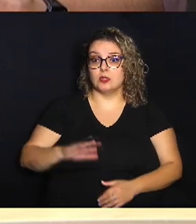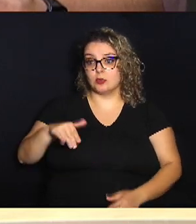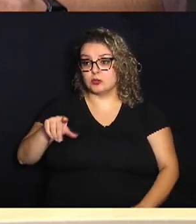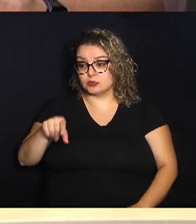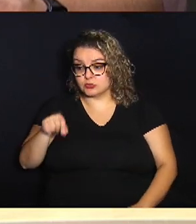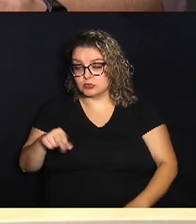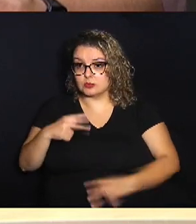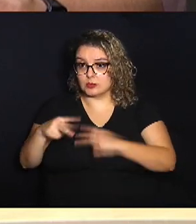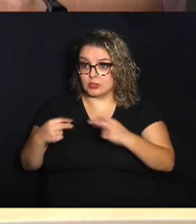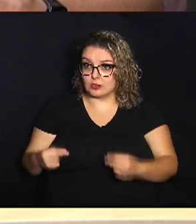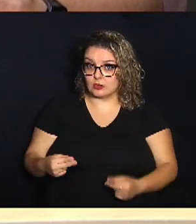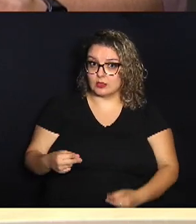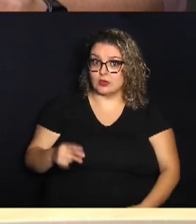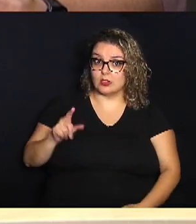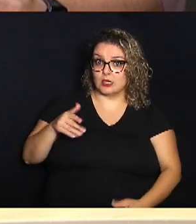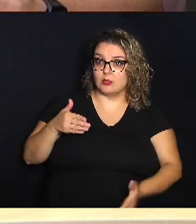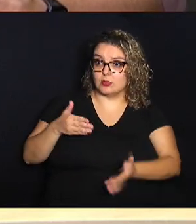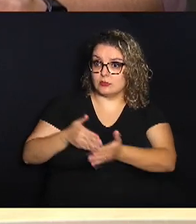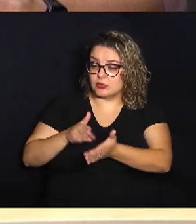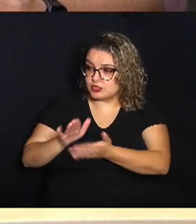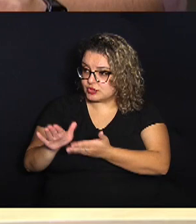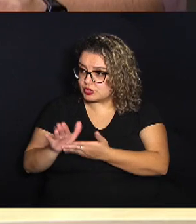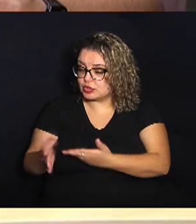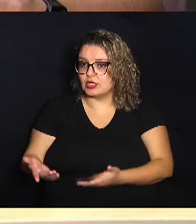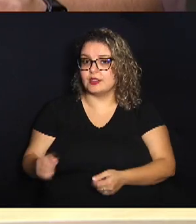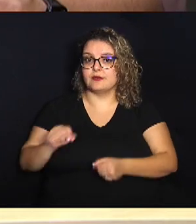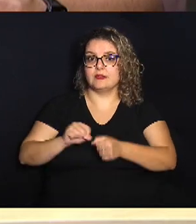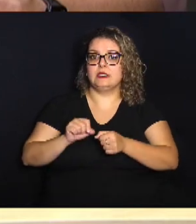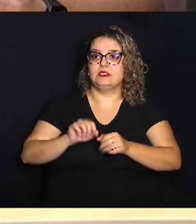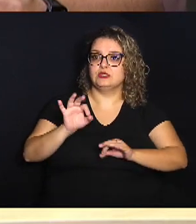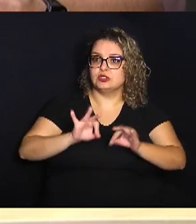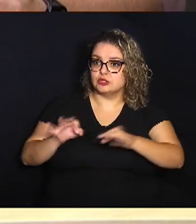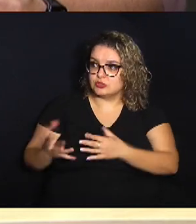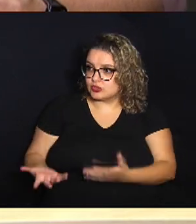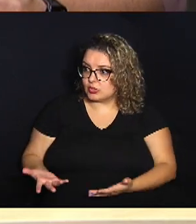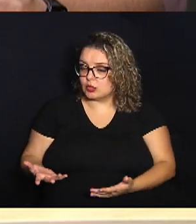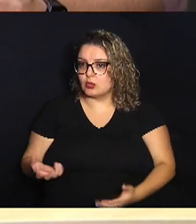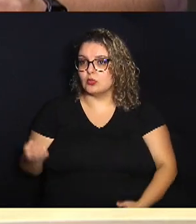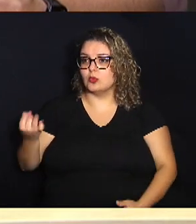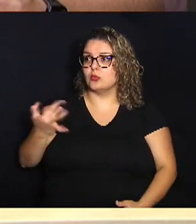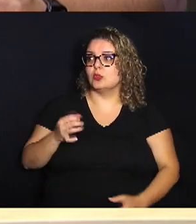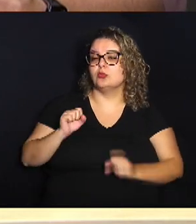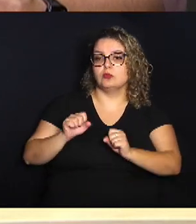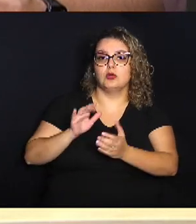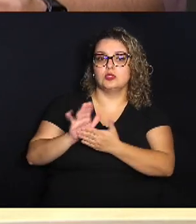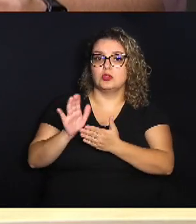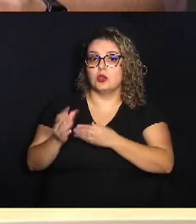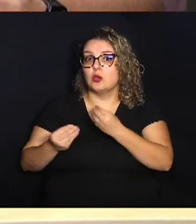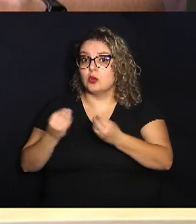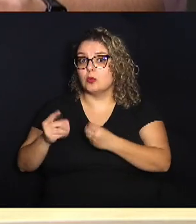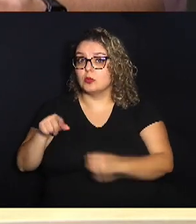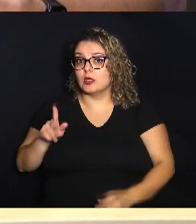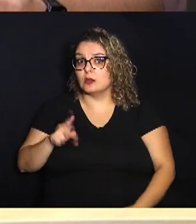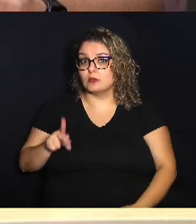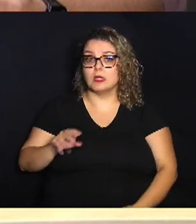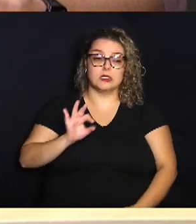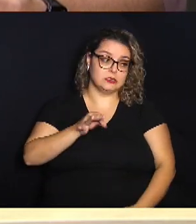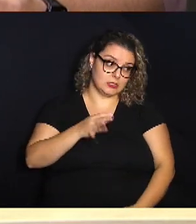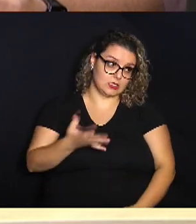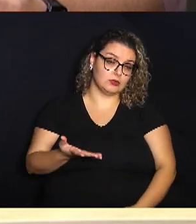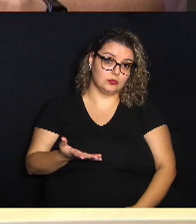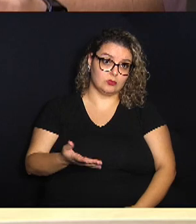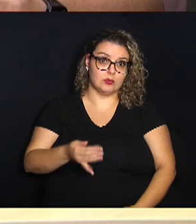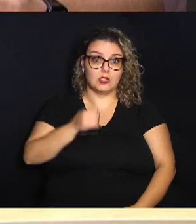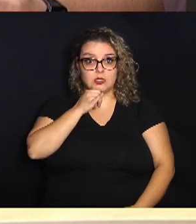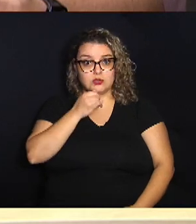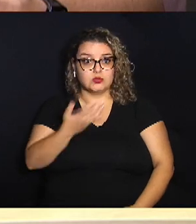presente, é impor um limite de gastos, é fazer um planejamento de quanto eu posso gastar? Como que seria, professor? Exatamente. Uma das sugestões também,